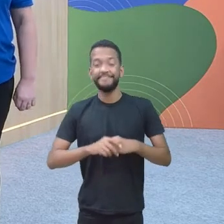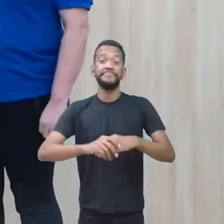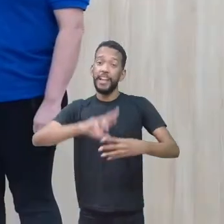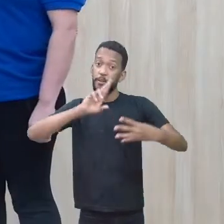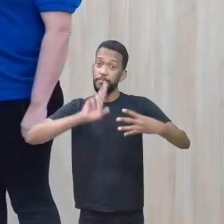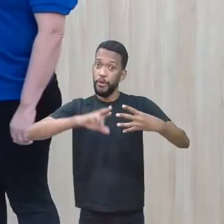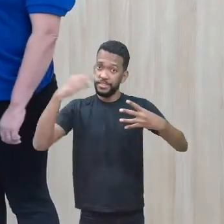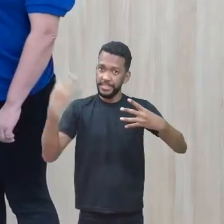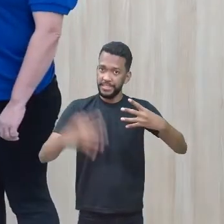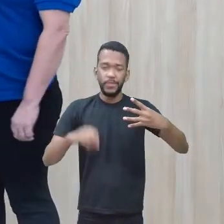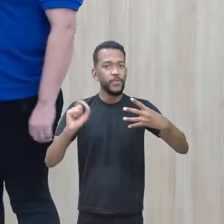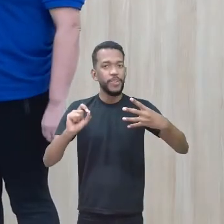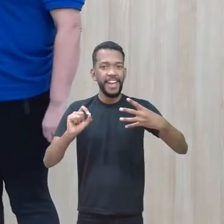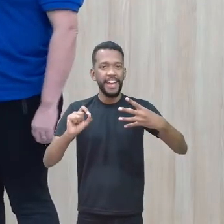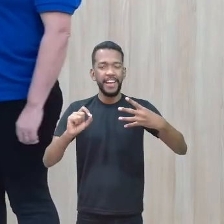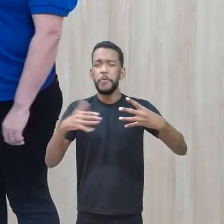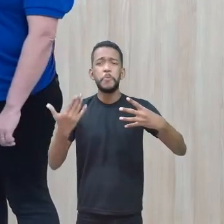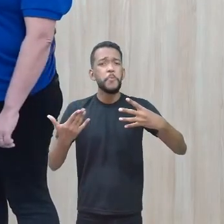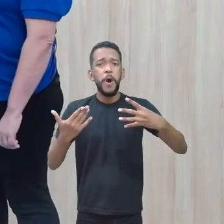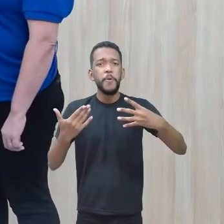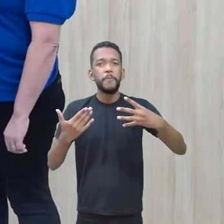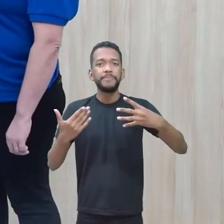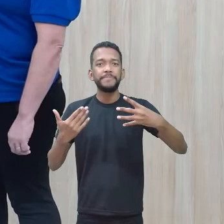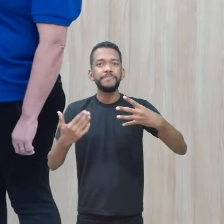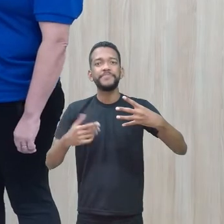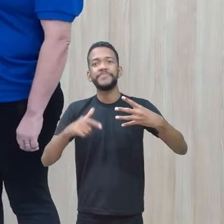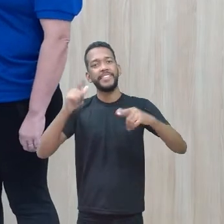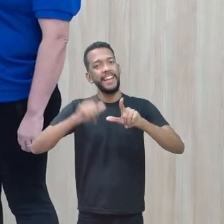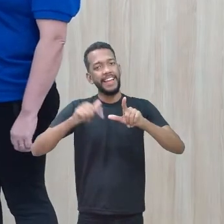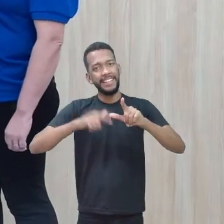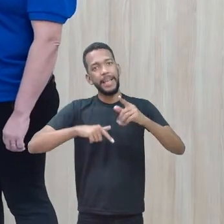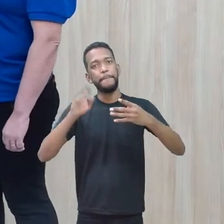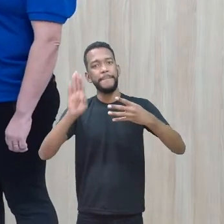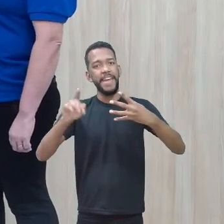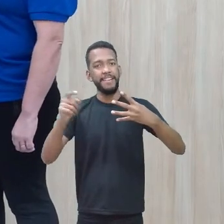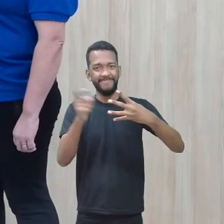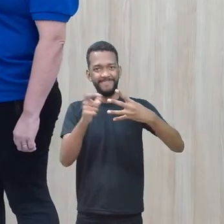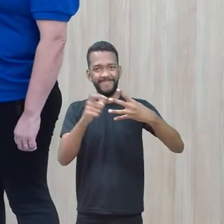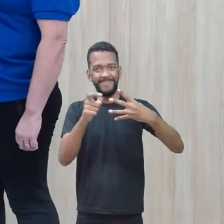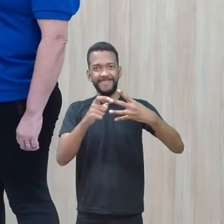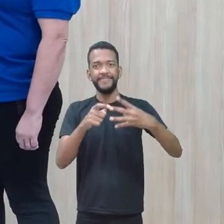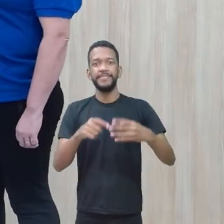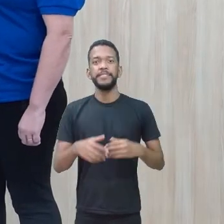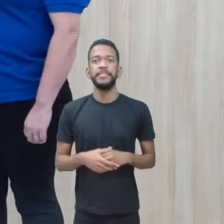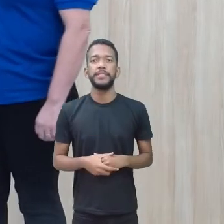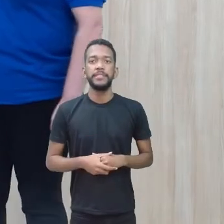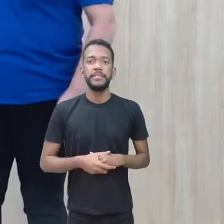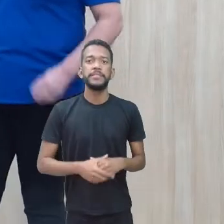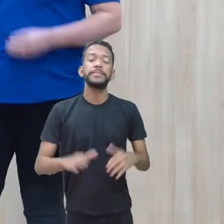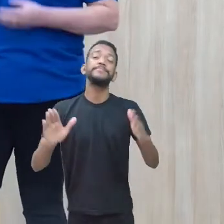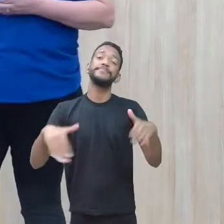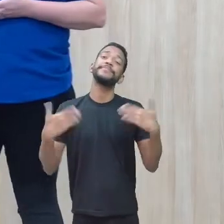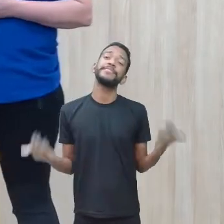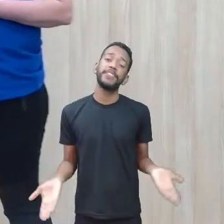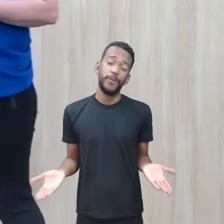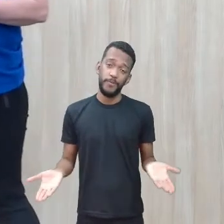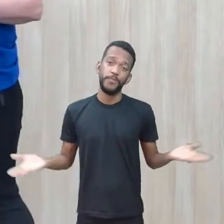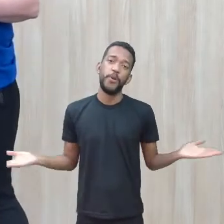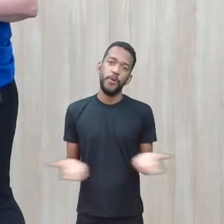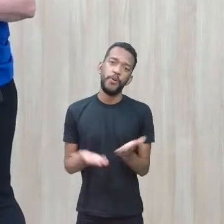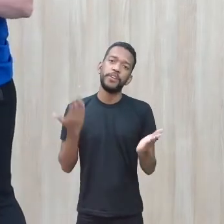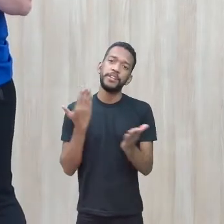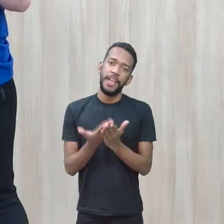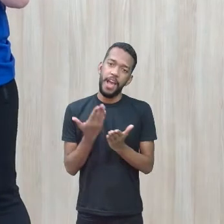resposta correta, qual é a letra? Letra B. Então, a nossa aula,